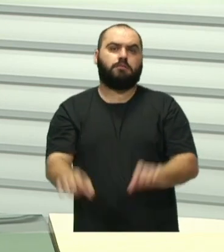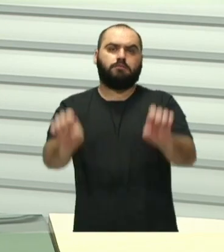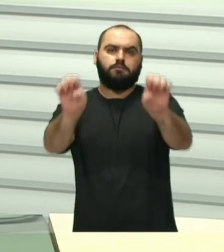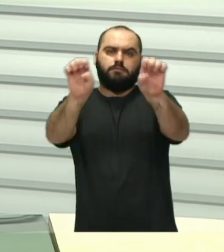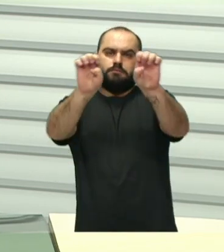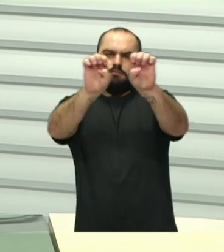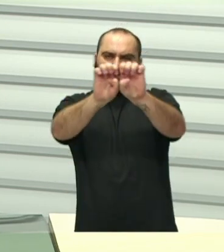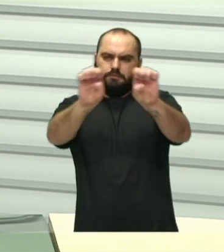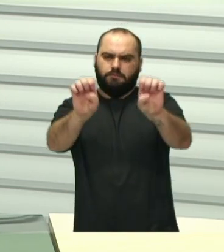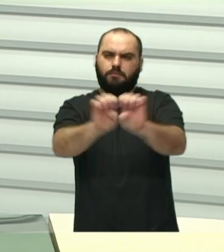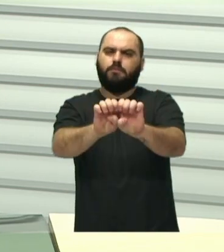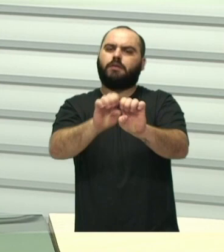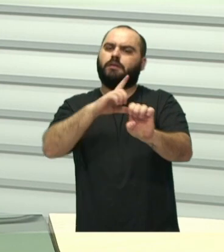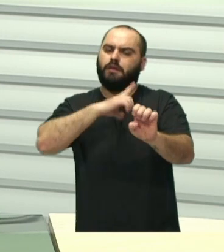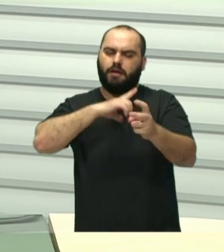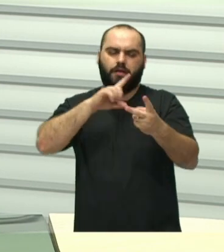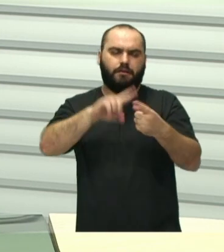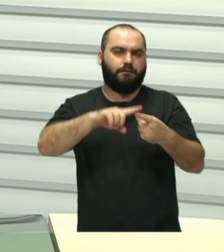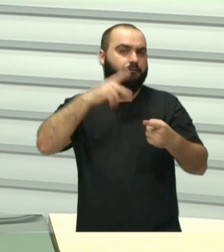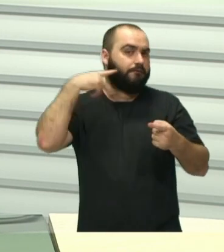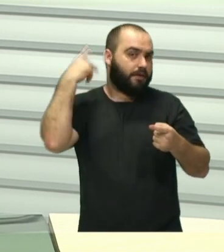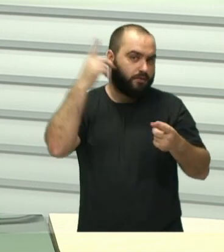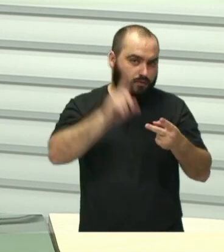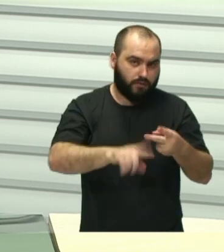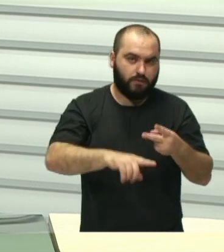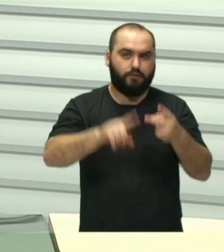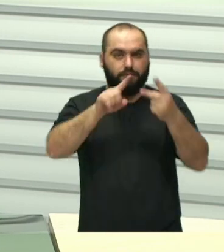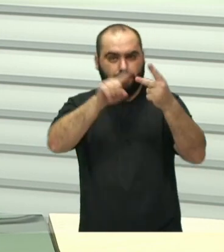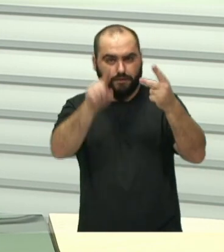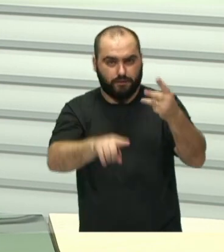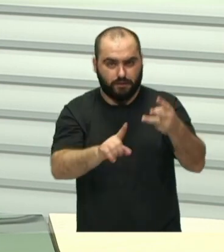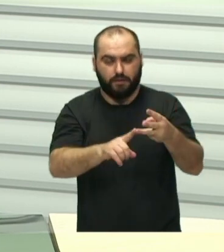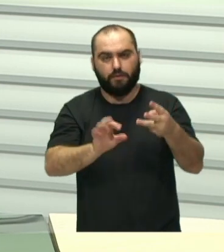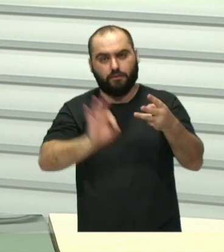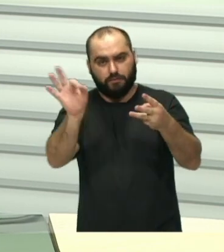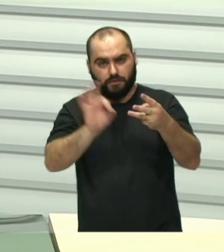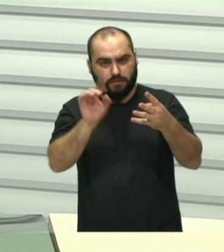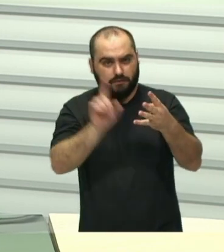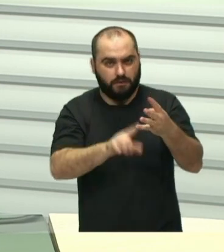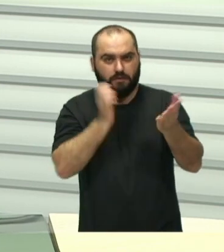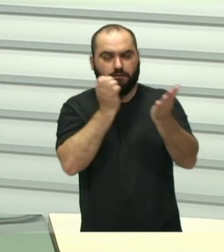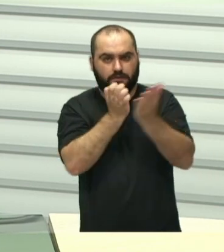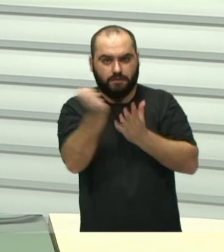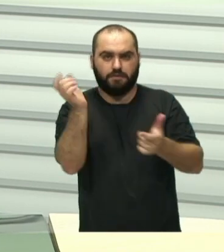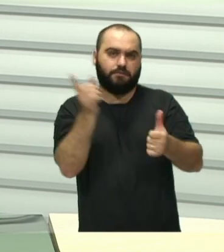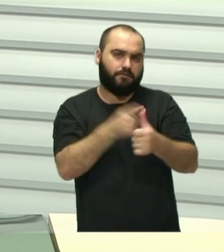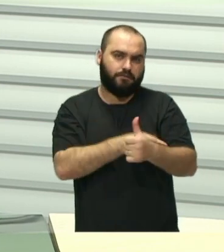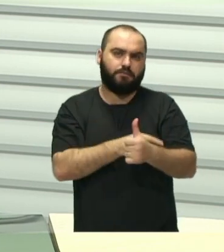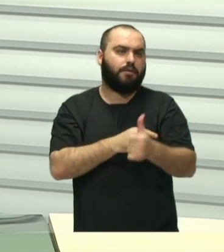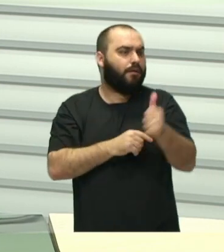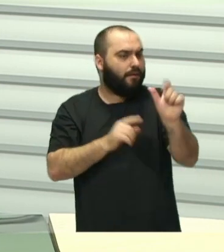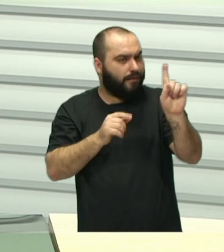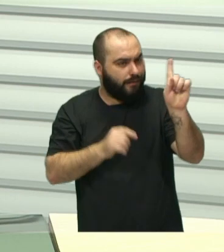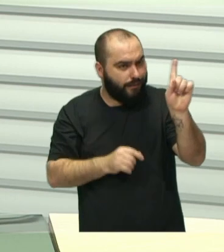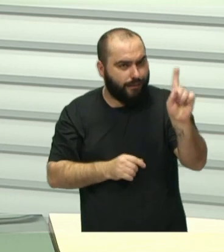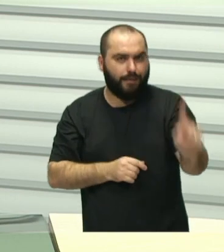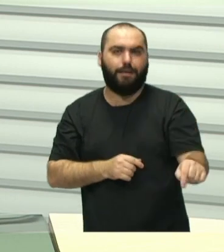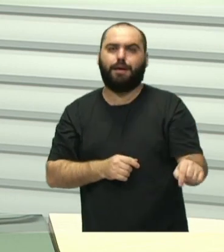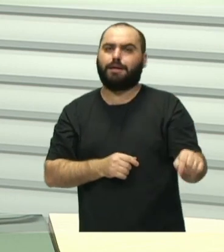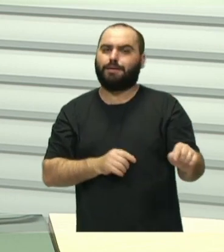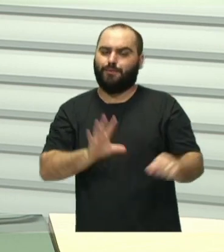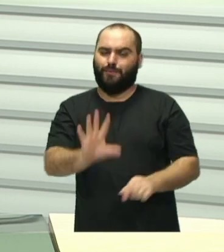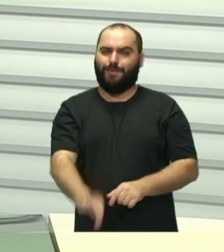estrutura passando pelos vereadores pelos servidores pelos comissionados e efetivos é um órgão extremamente